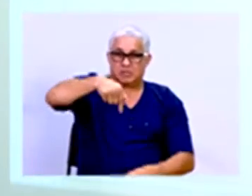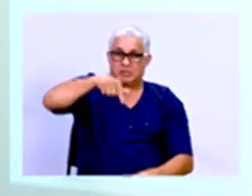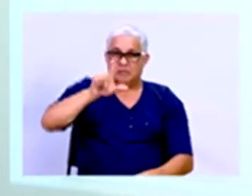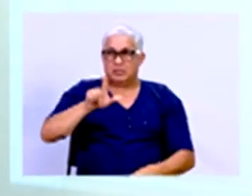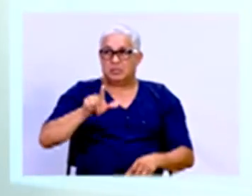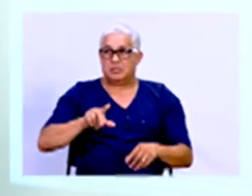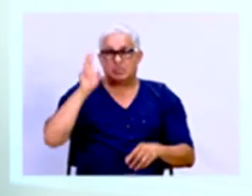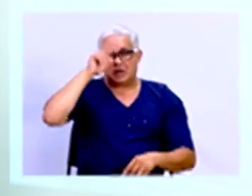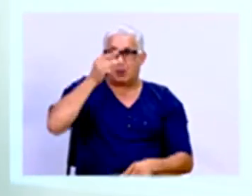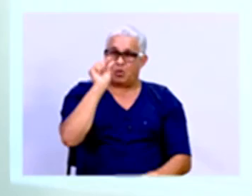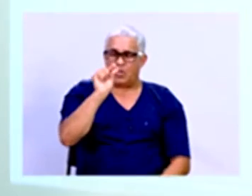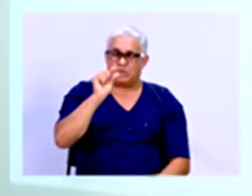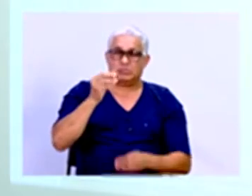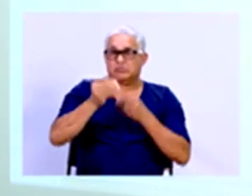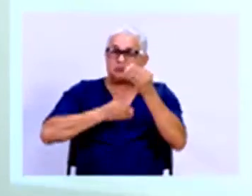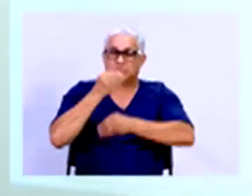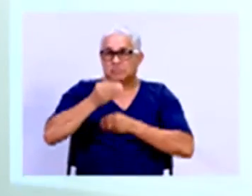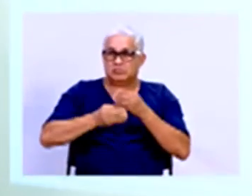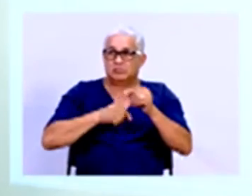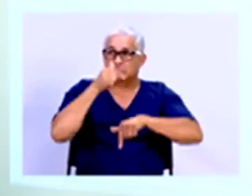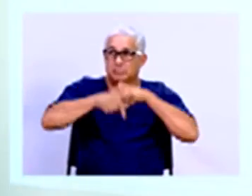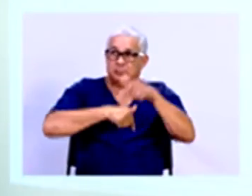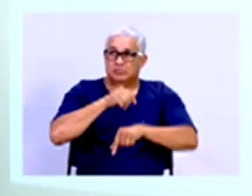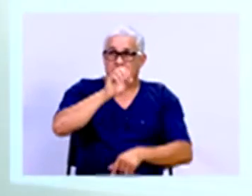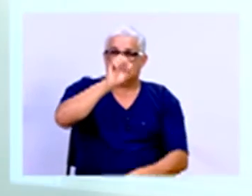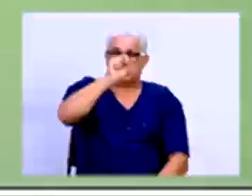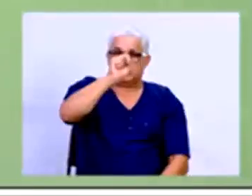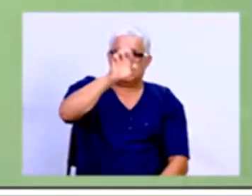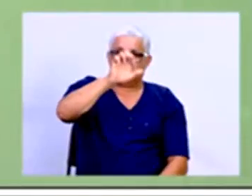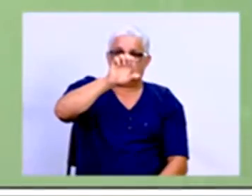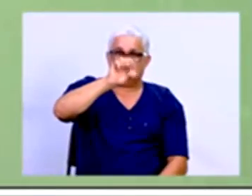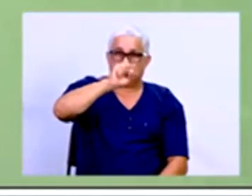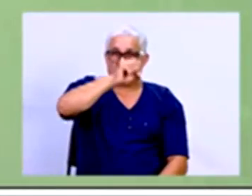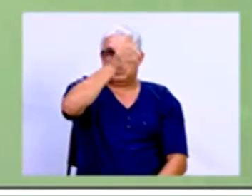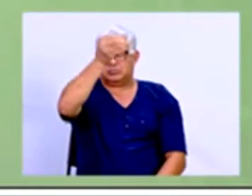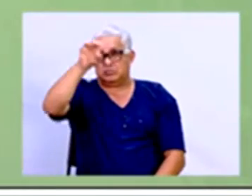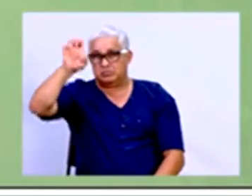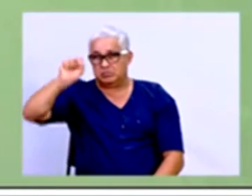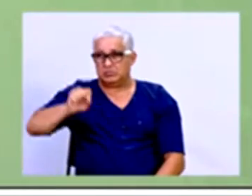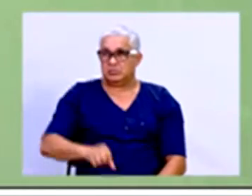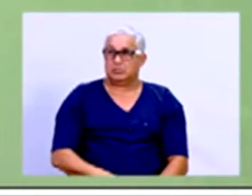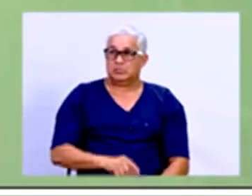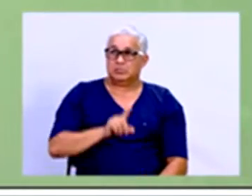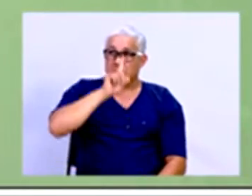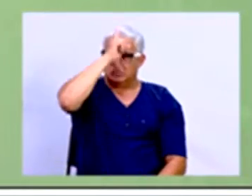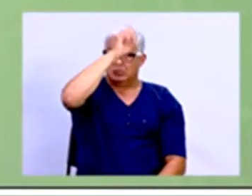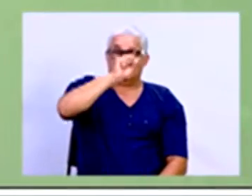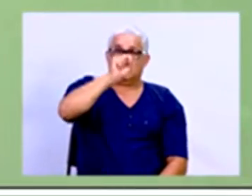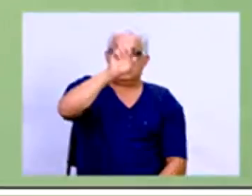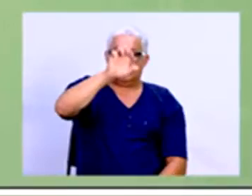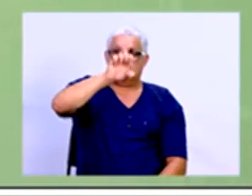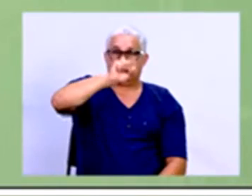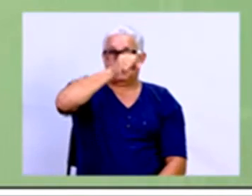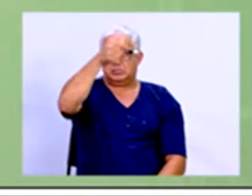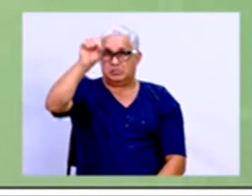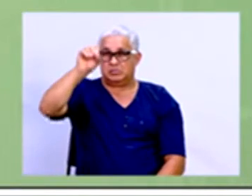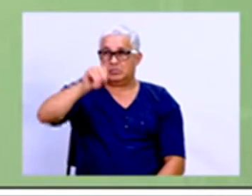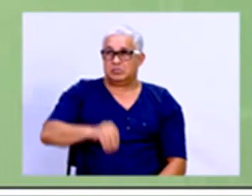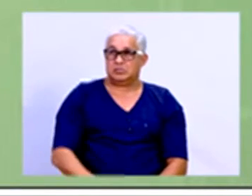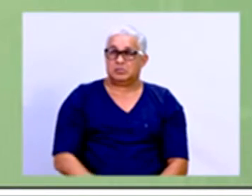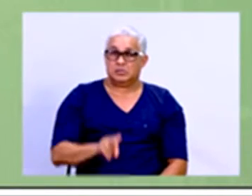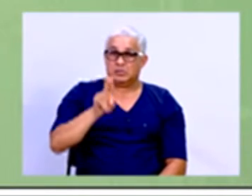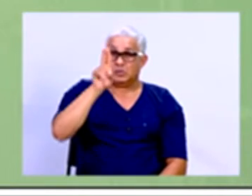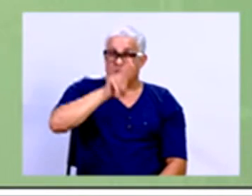relembrar um pouco de como funciona a questão das sessões, certo? Né? Então, para criar uma sessão, né, a gente utiliza uma